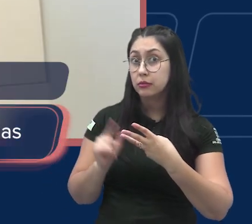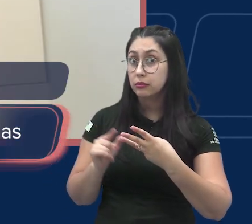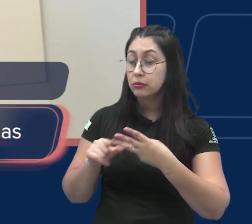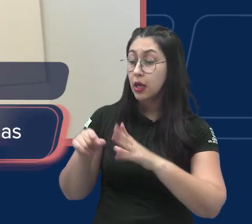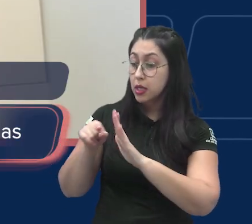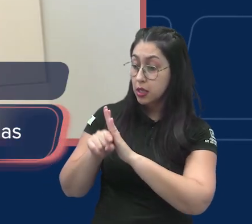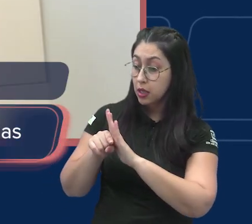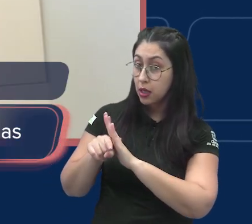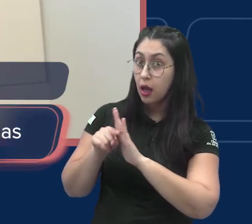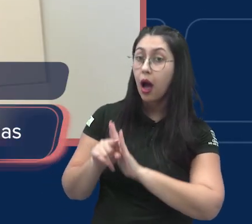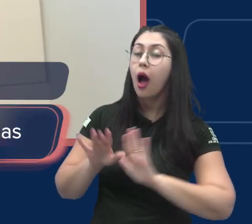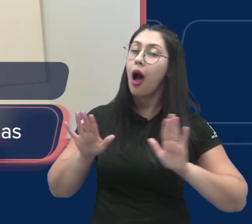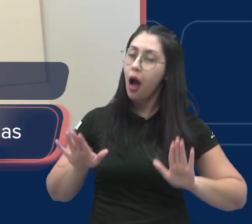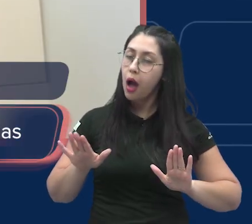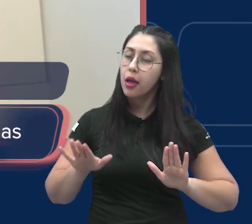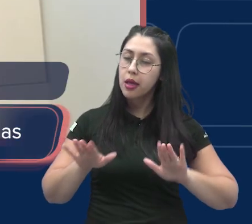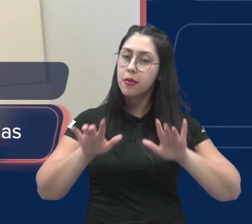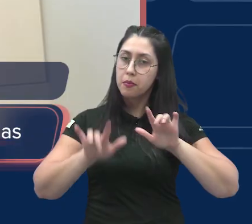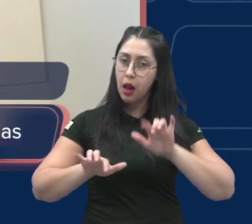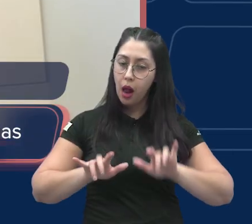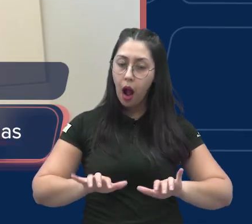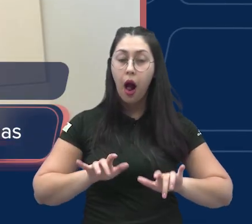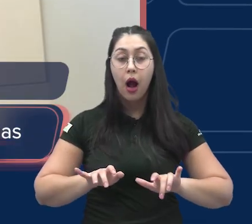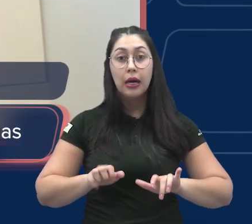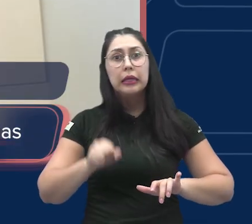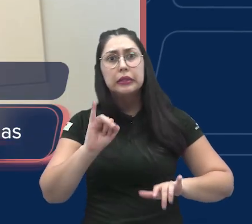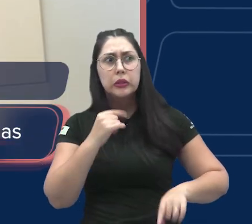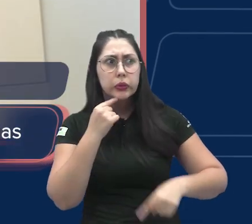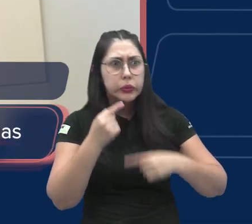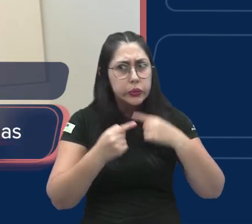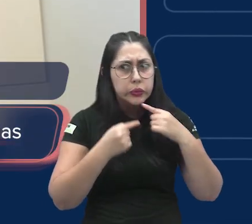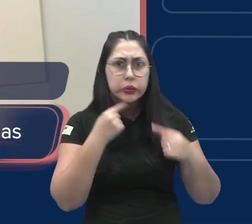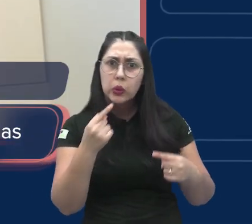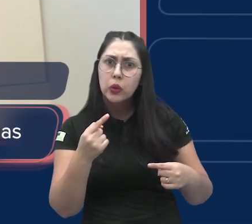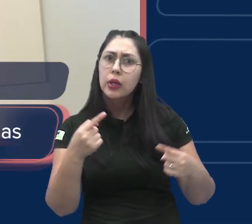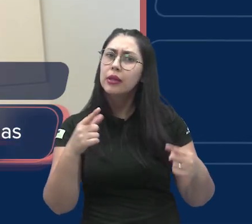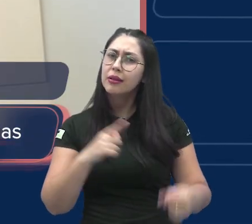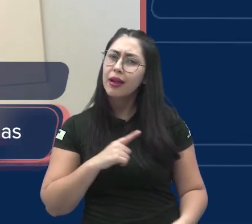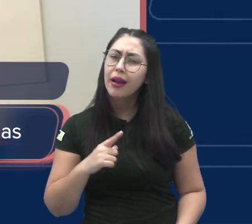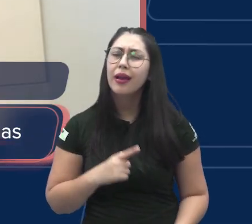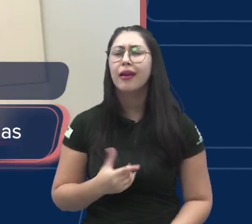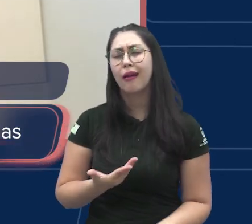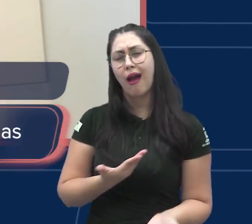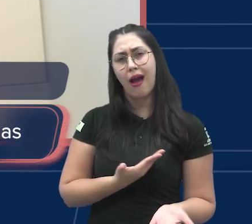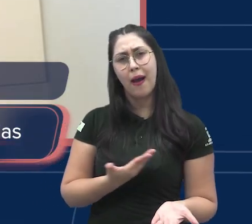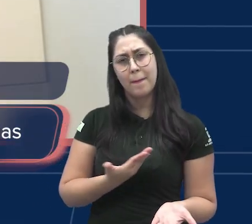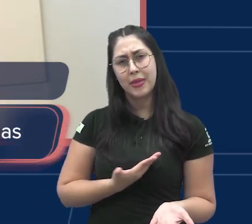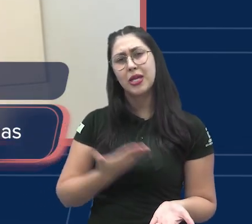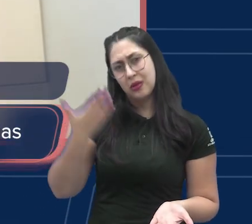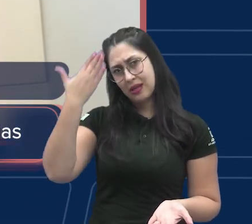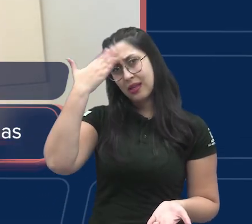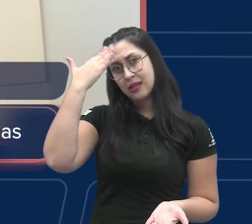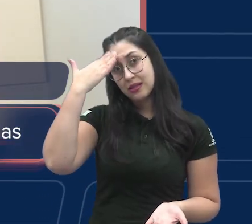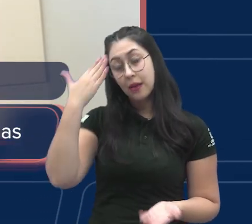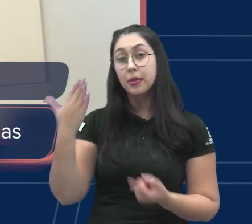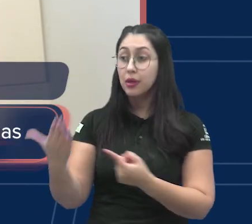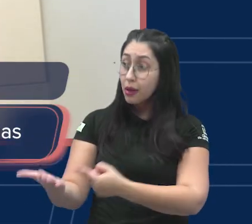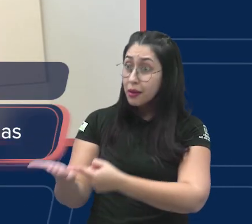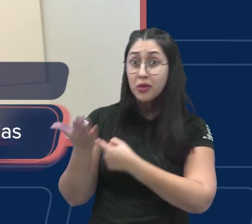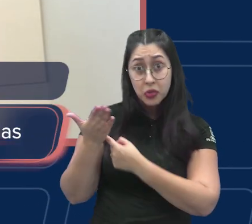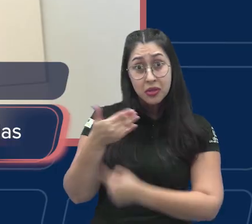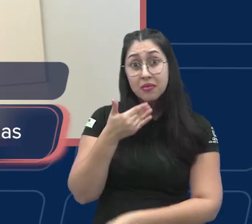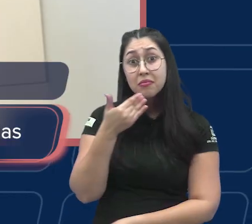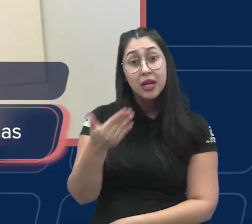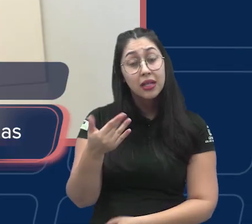depois execute qualquer outra informação. E tiver dúvida, sempre você tem um amigo que conhece de informática, peça